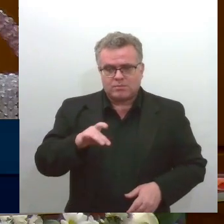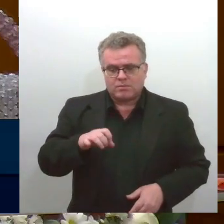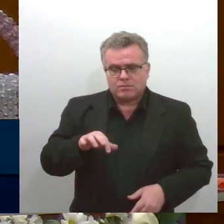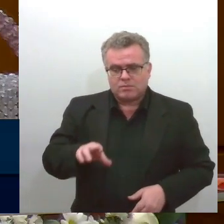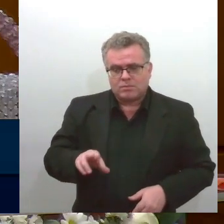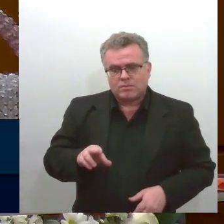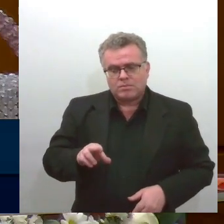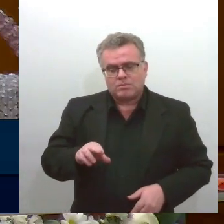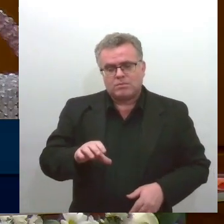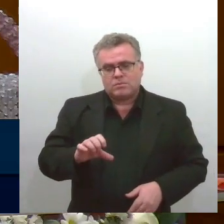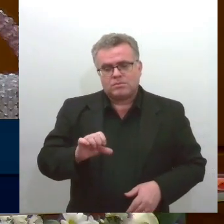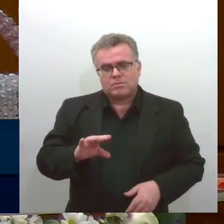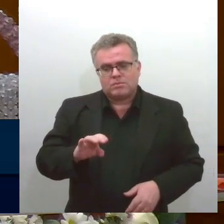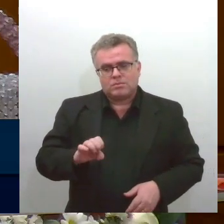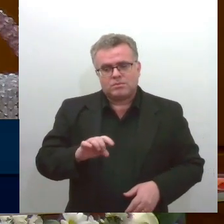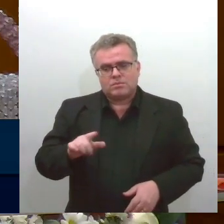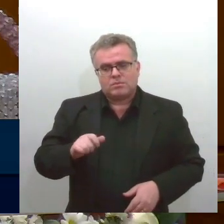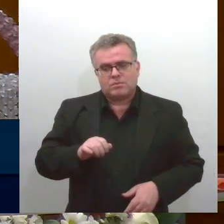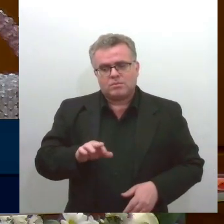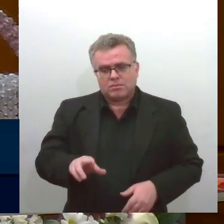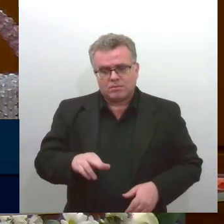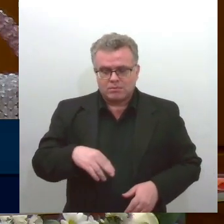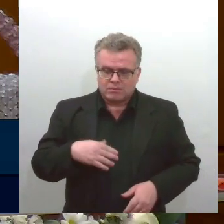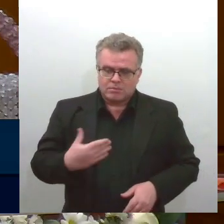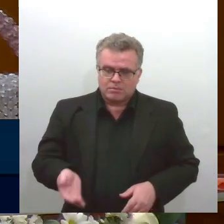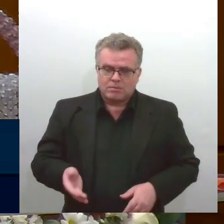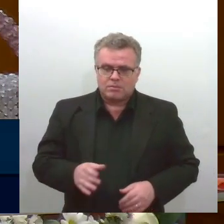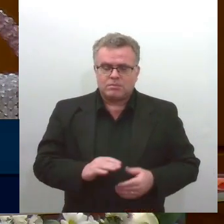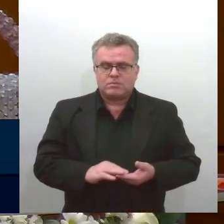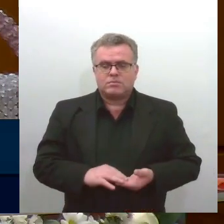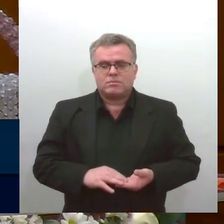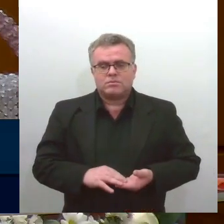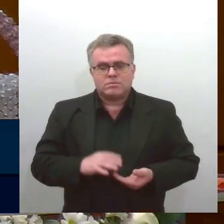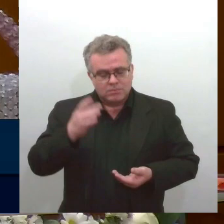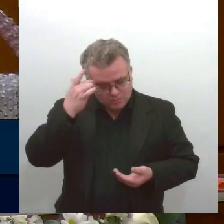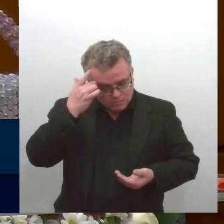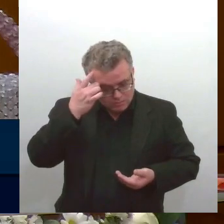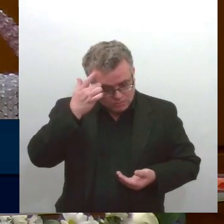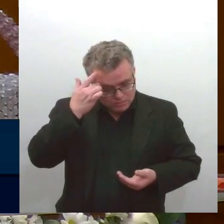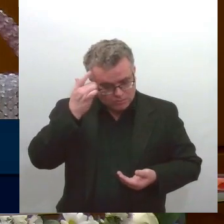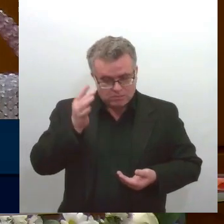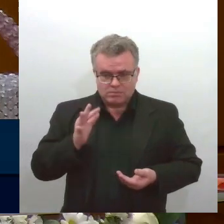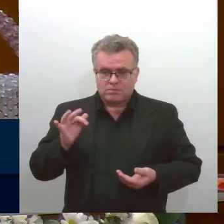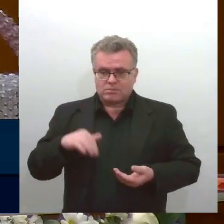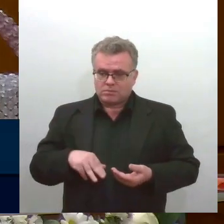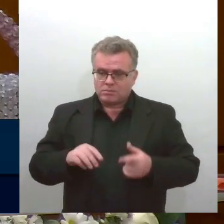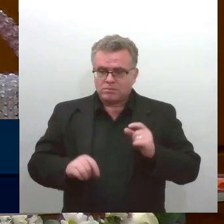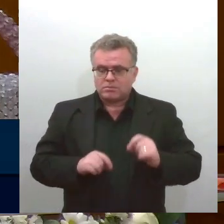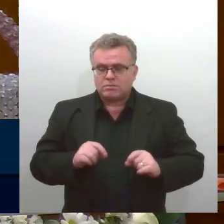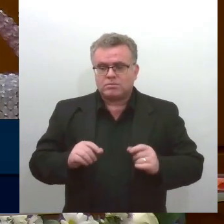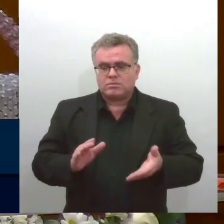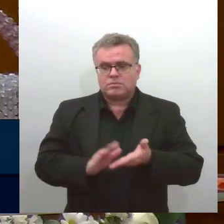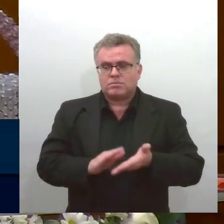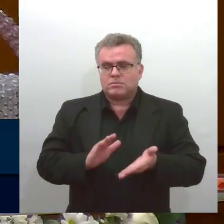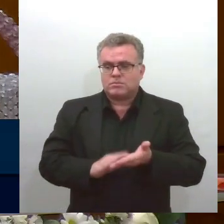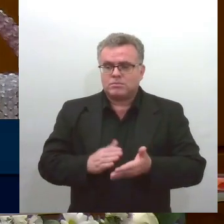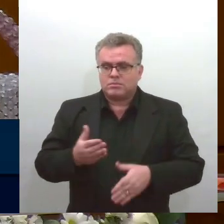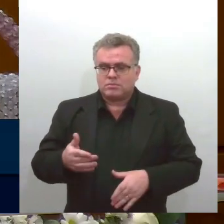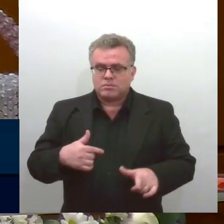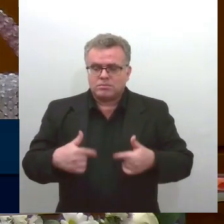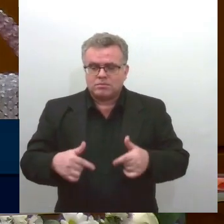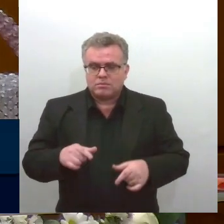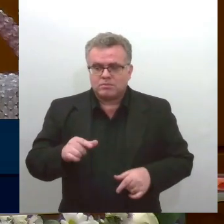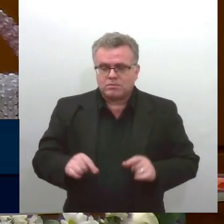né, Lagamar FM, lá de Buquim. Parabéns, né, pelo seu trabalho. E, por fim,